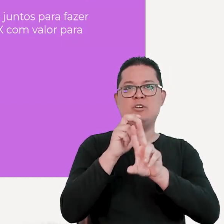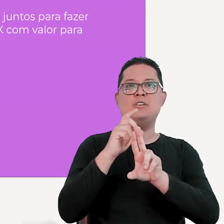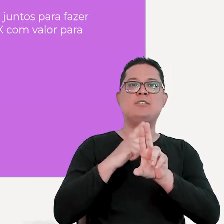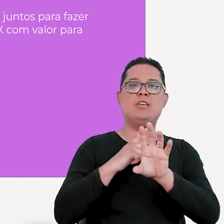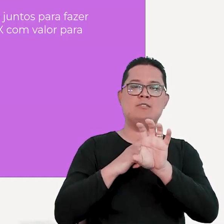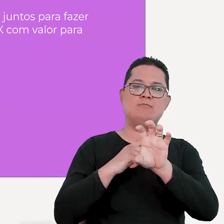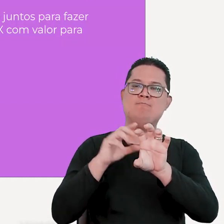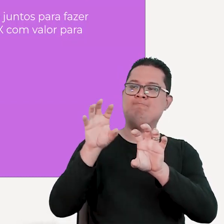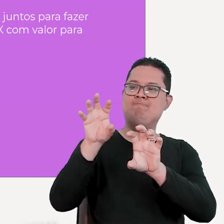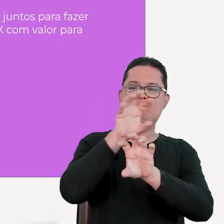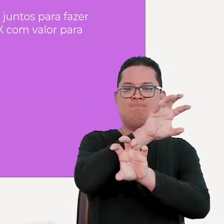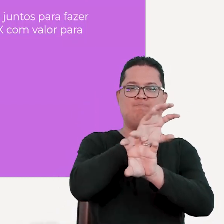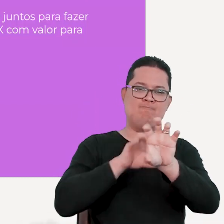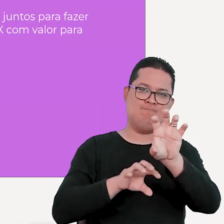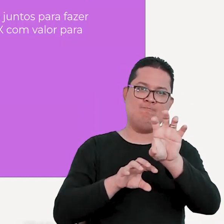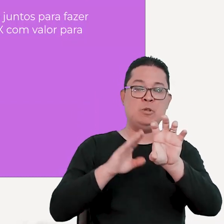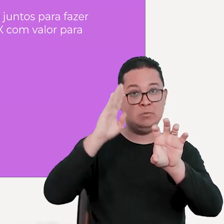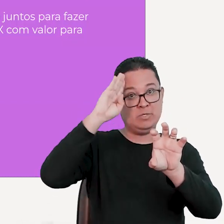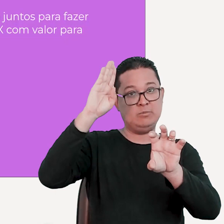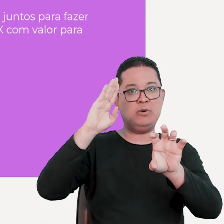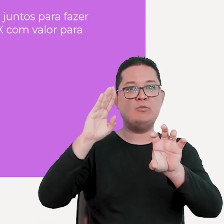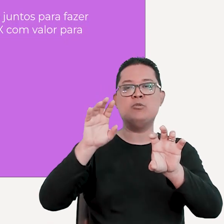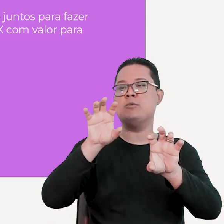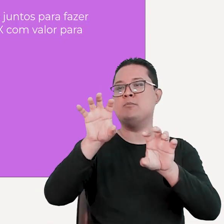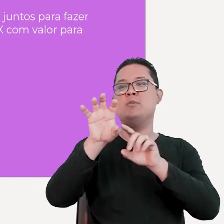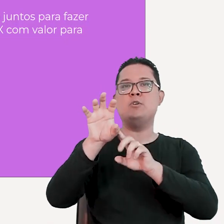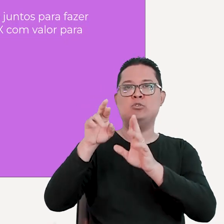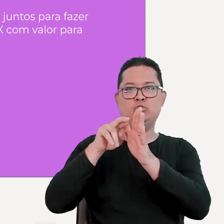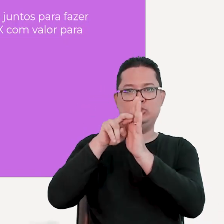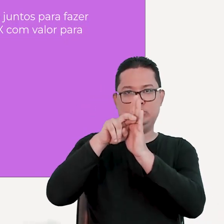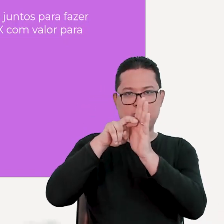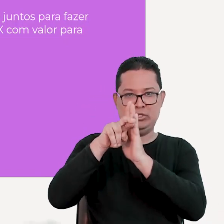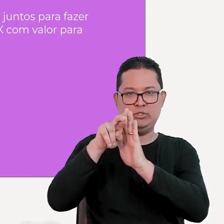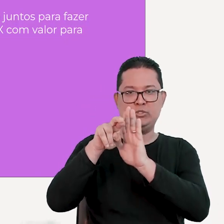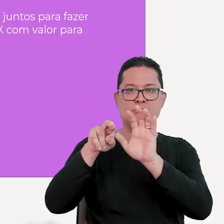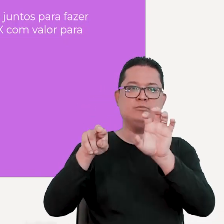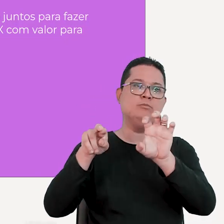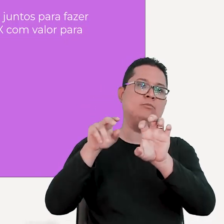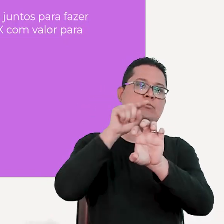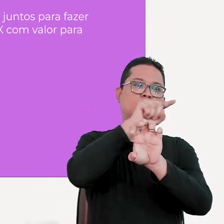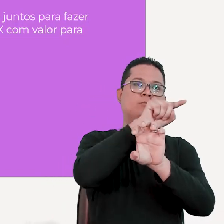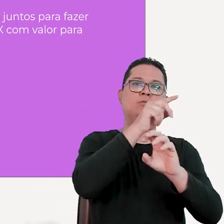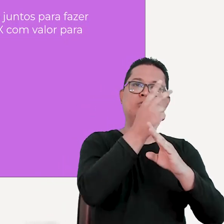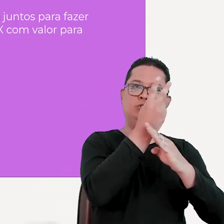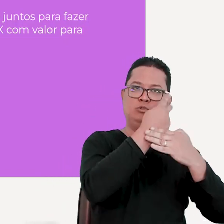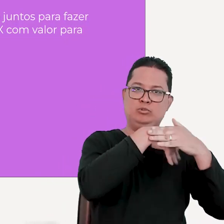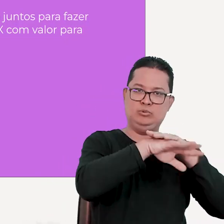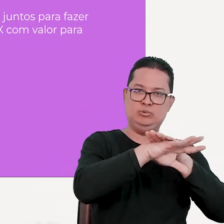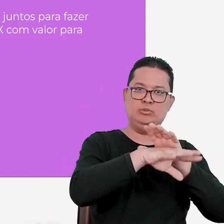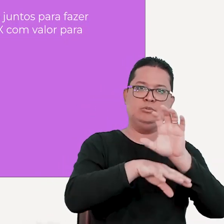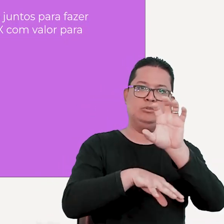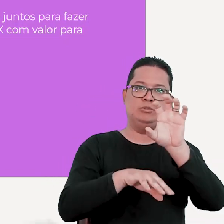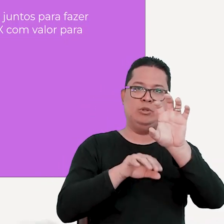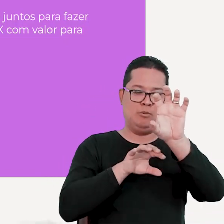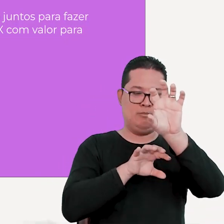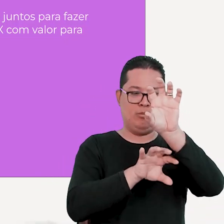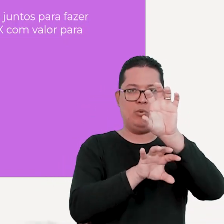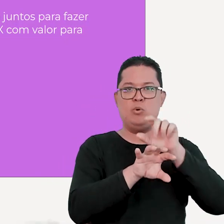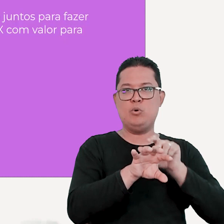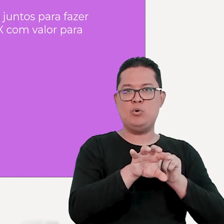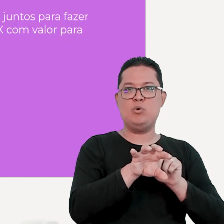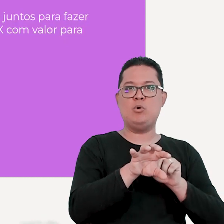grandes pilares: o pilar de research, o de design e de UX Writing. Eu entendo que no